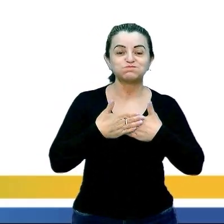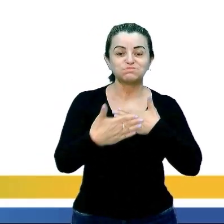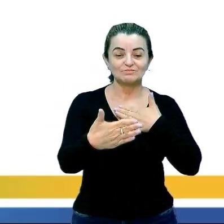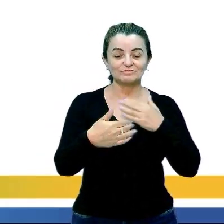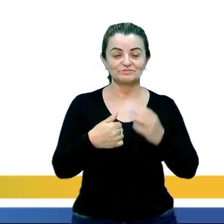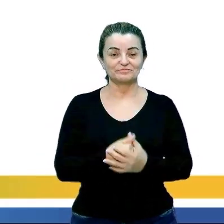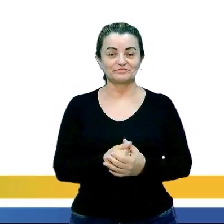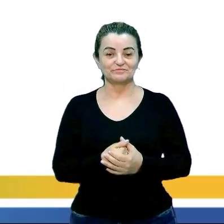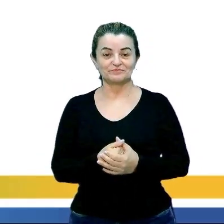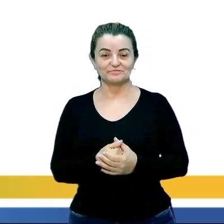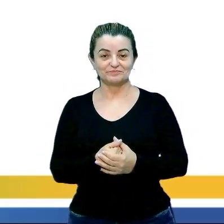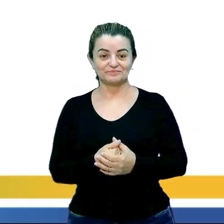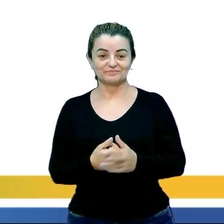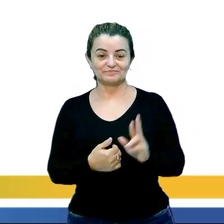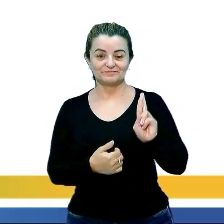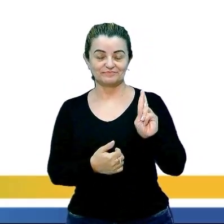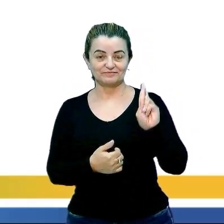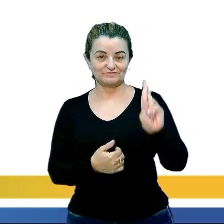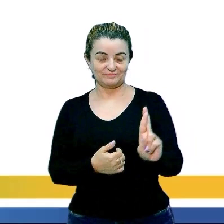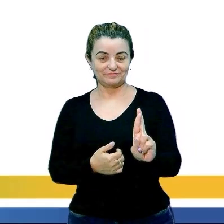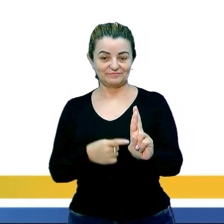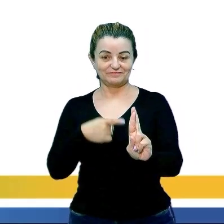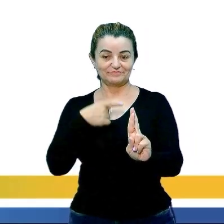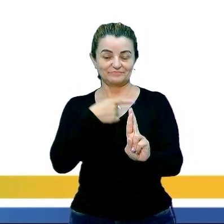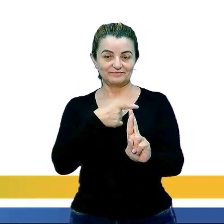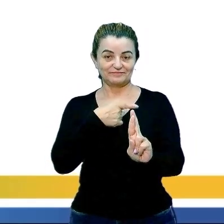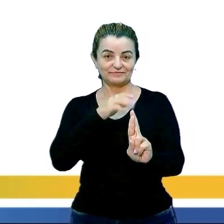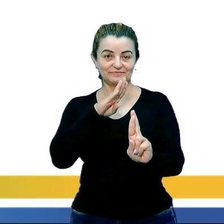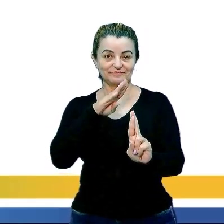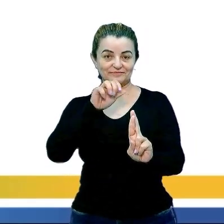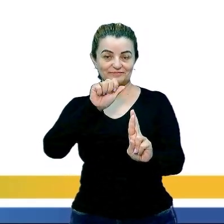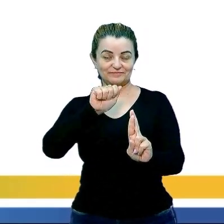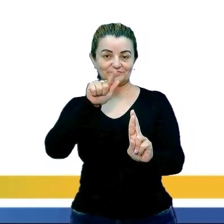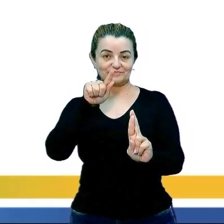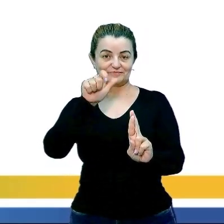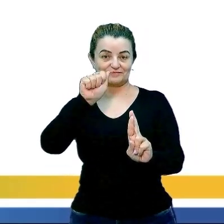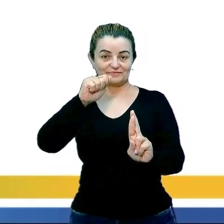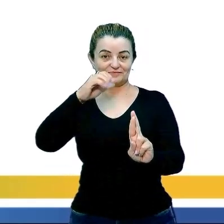modernista? Então, como resposta, nós temos A Bagaceira,